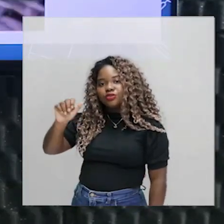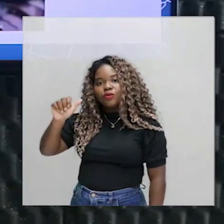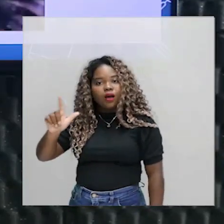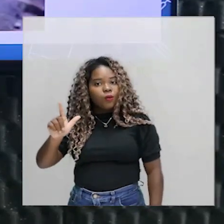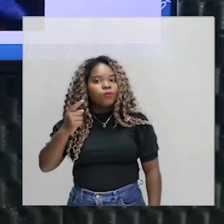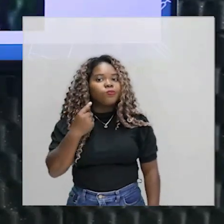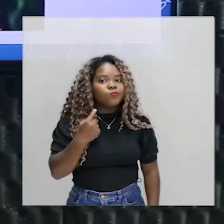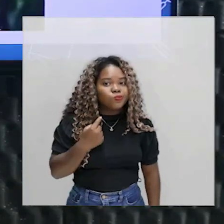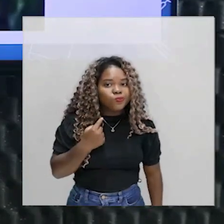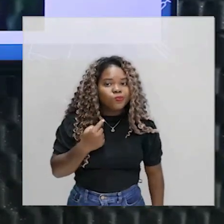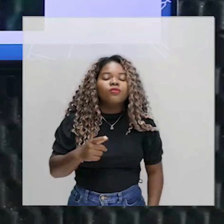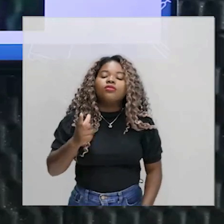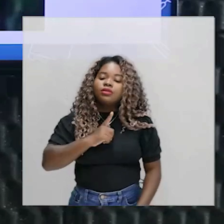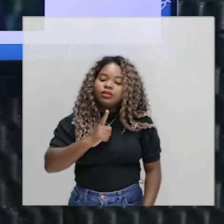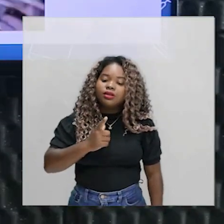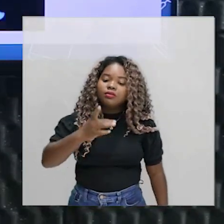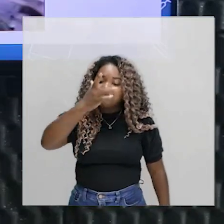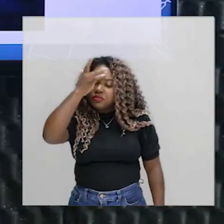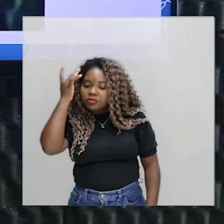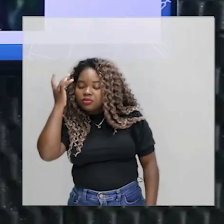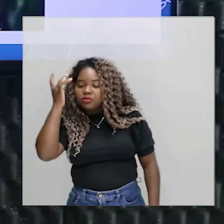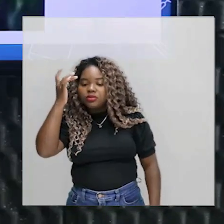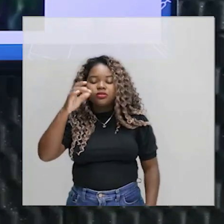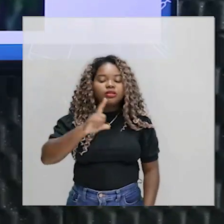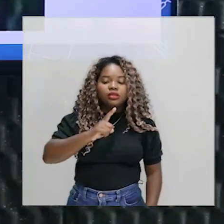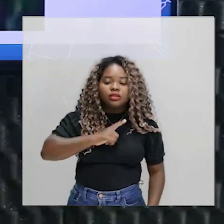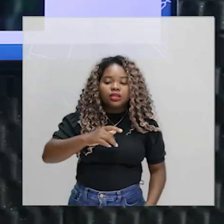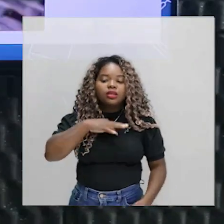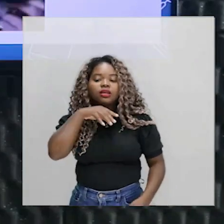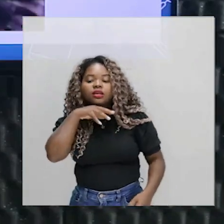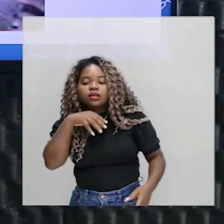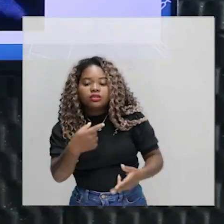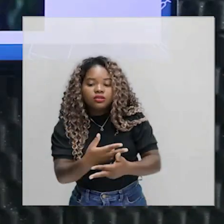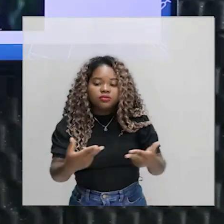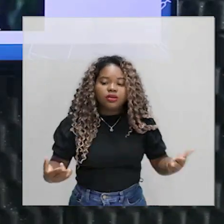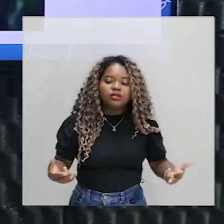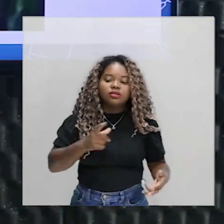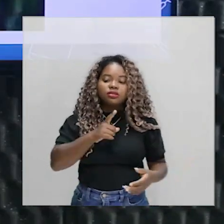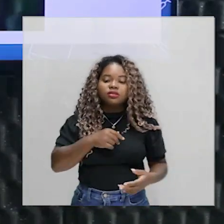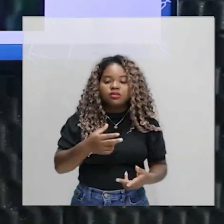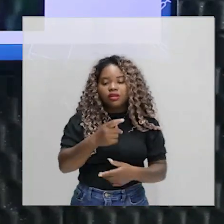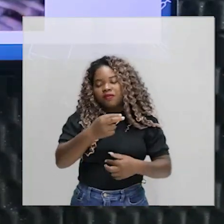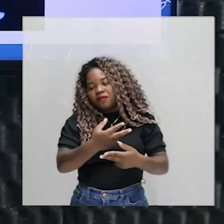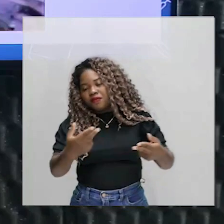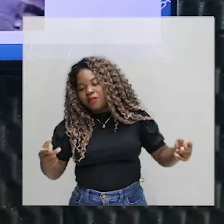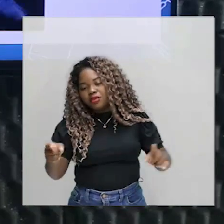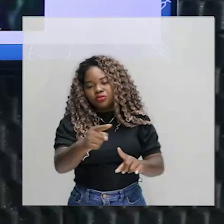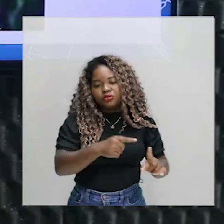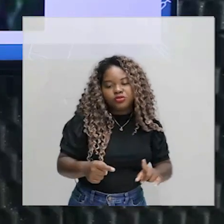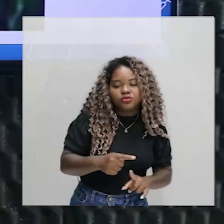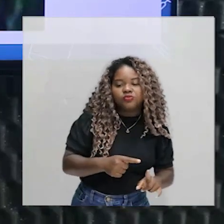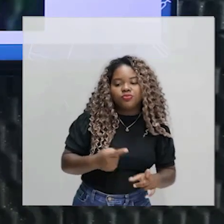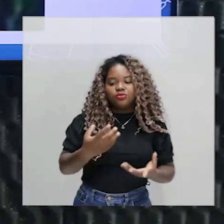indivíduos que tem determinadas formas para que ele consiga se reproduzir ele tem que ter um comportamento X